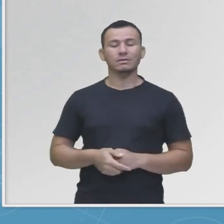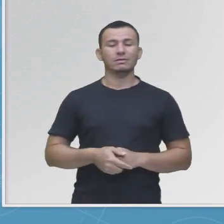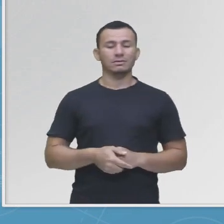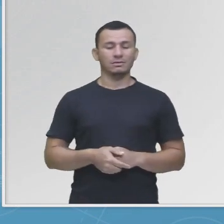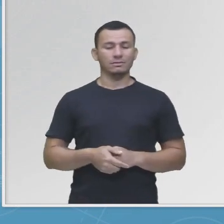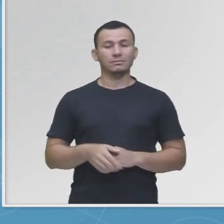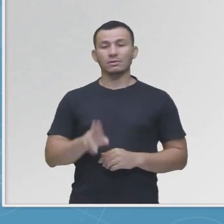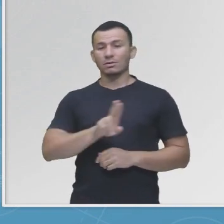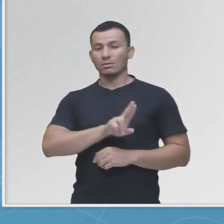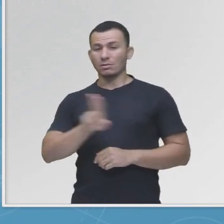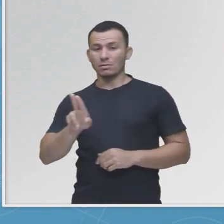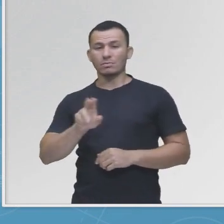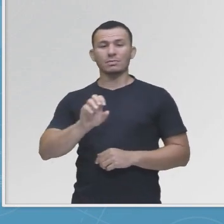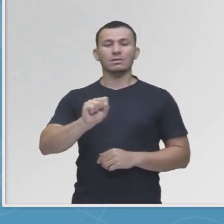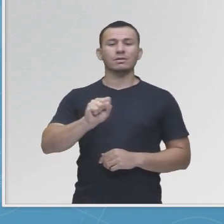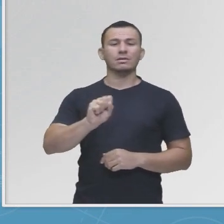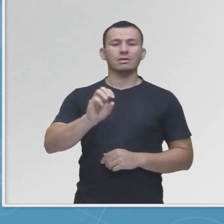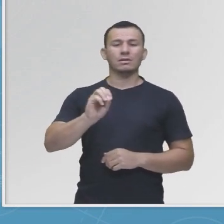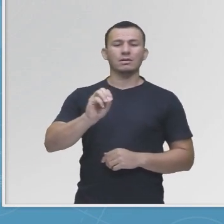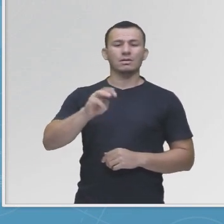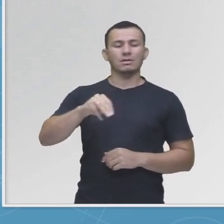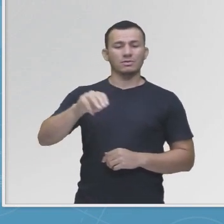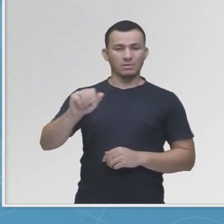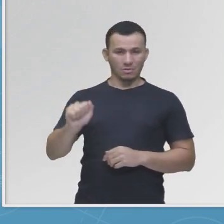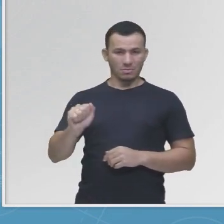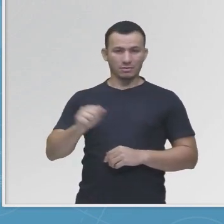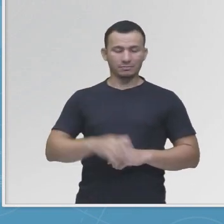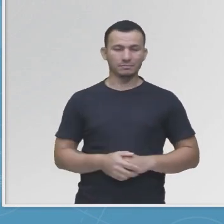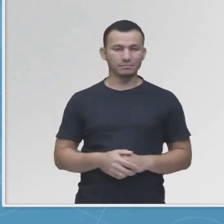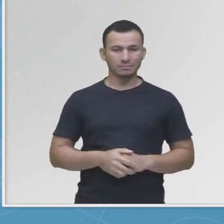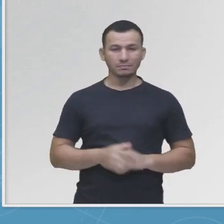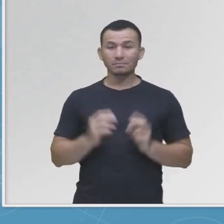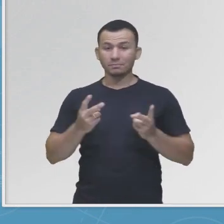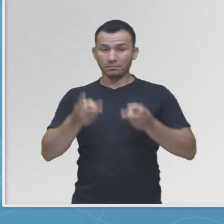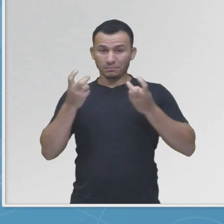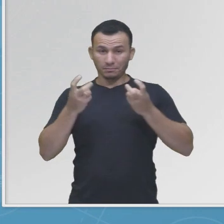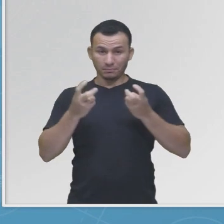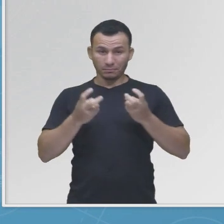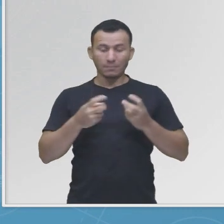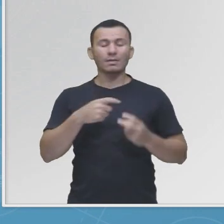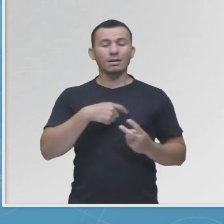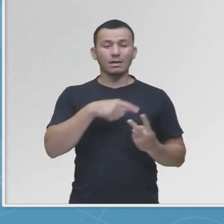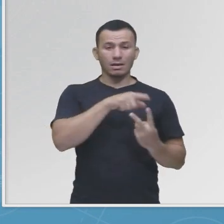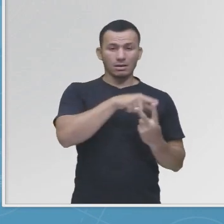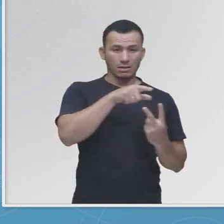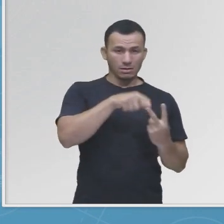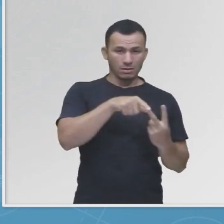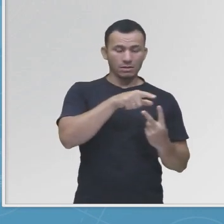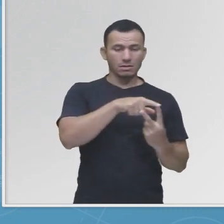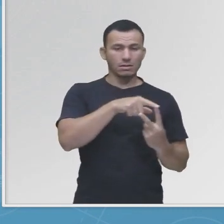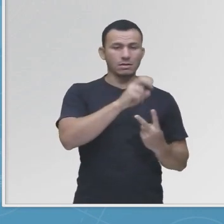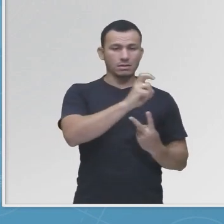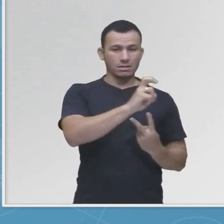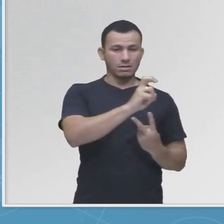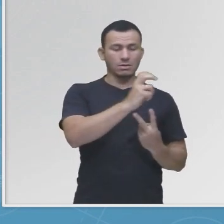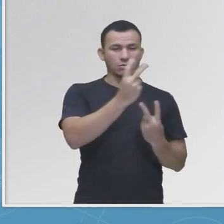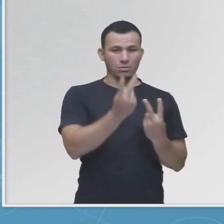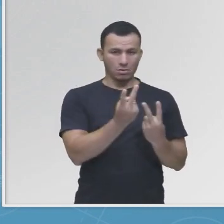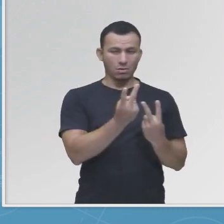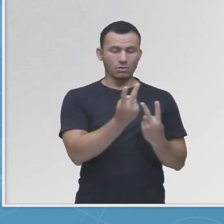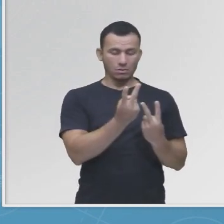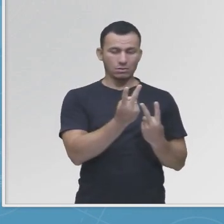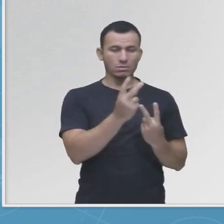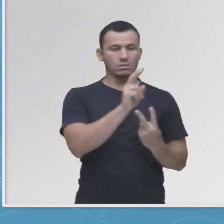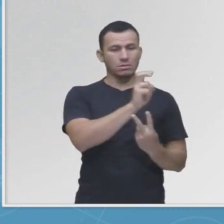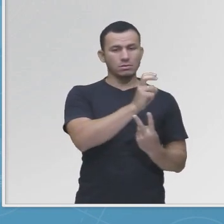chamado de soma. Então, nós temos aqui a identificação dos elementos, Primeira parcela, no caso